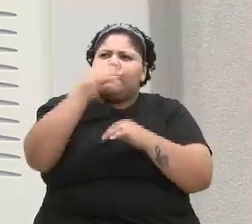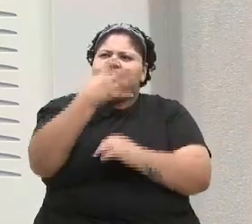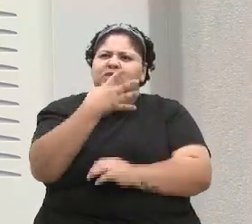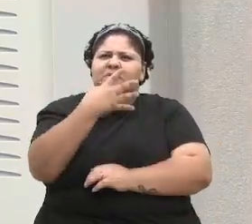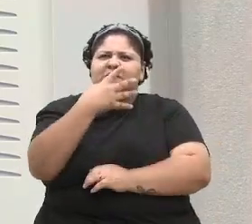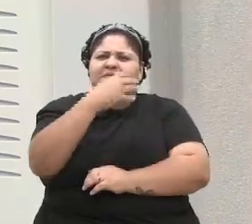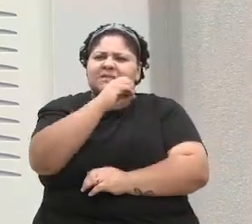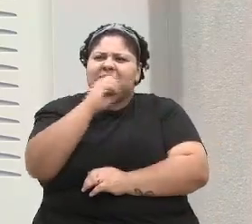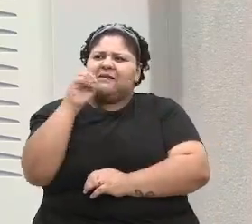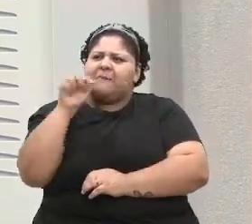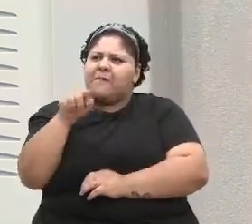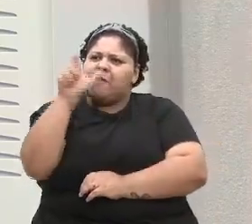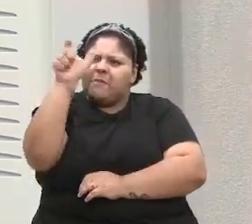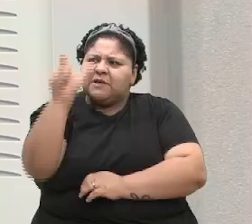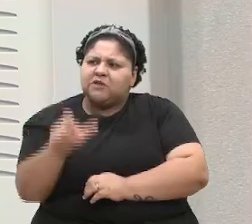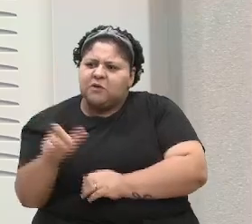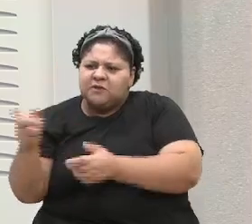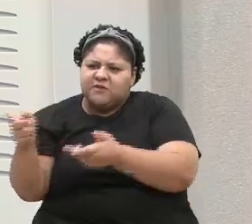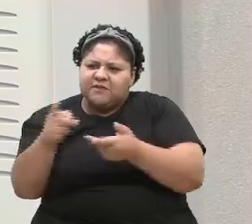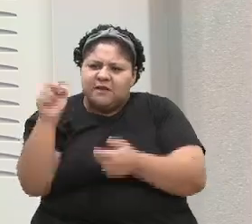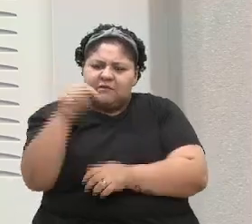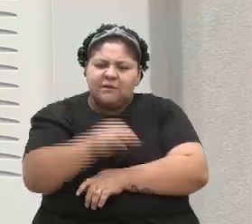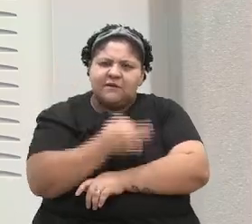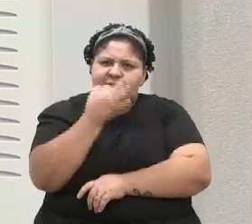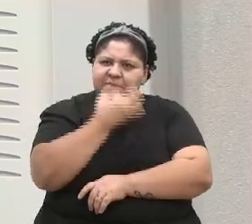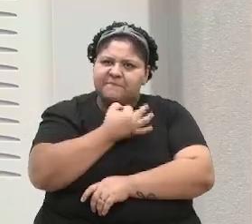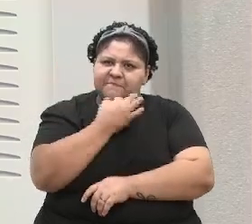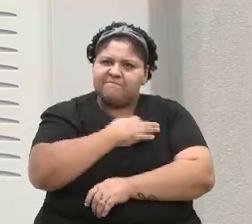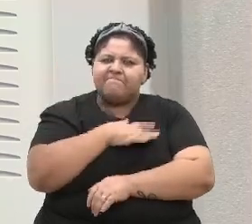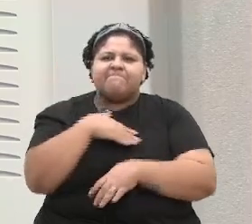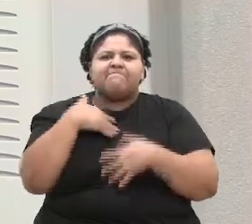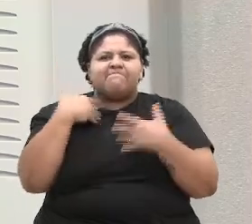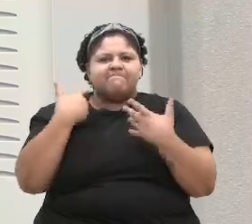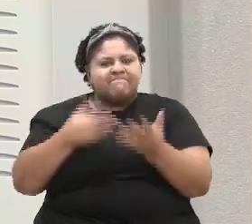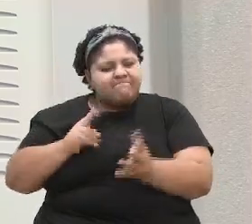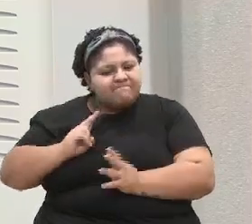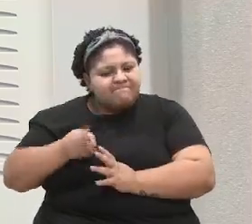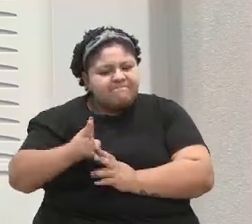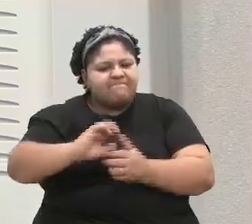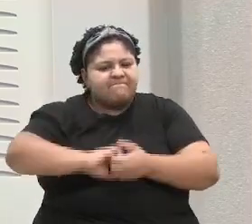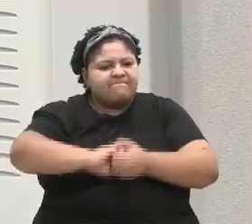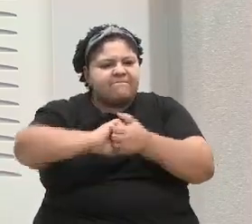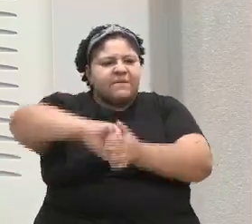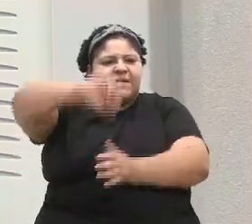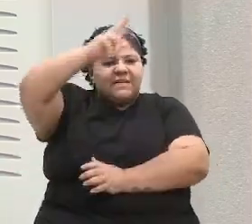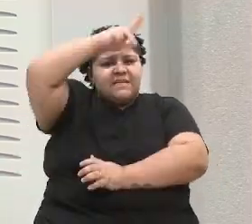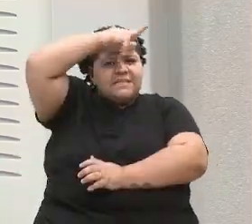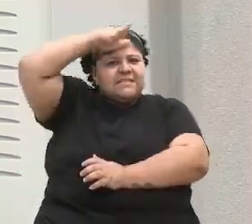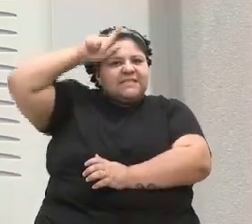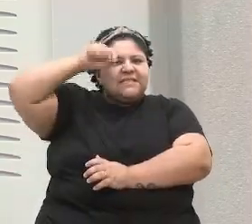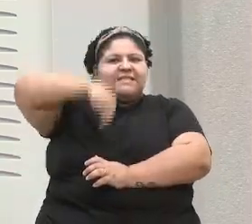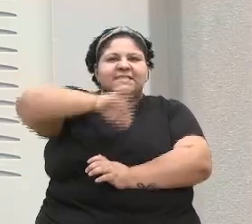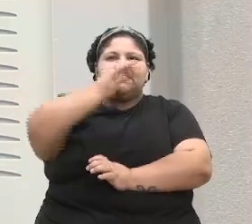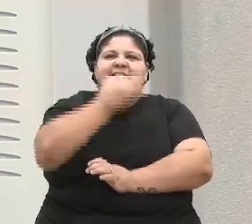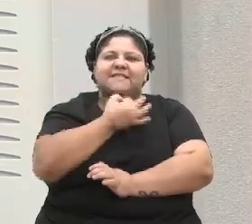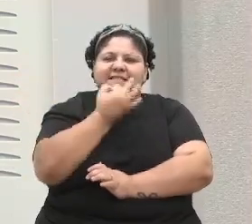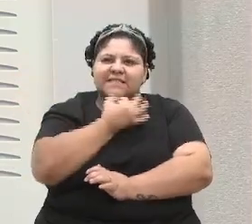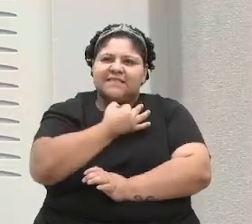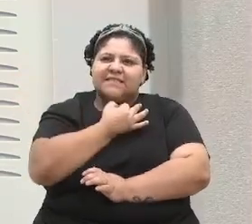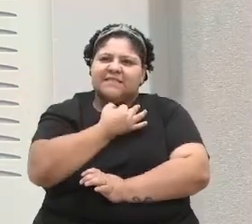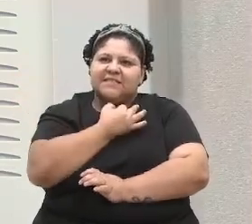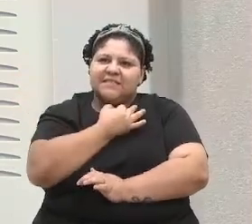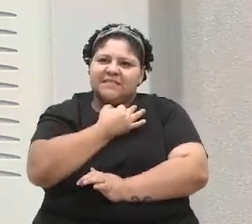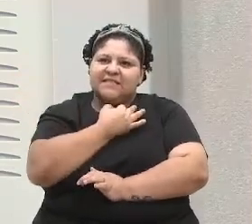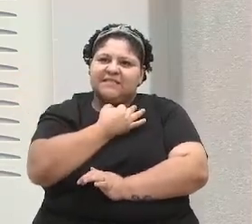pessoas visitando a nossa cidade. Então, estender, esses cumprimentos também à Prefeitura de Caxias do Sul, por mais